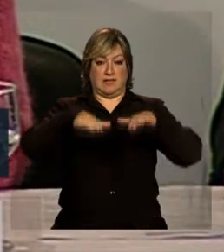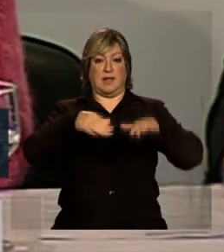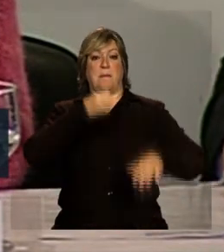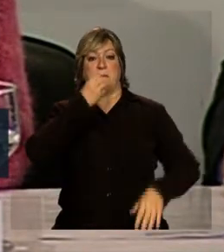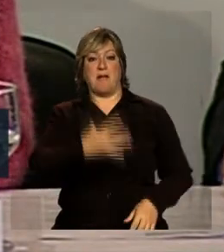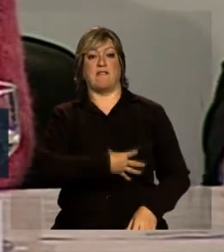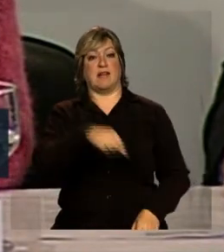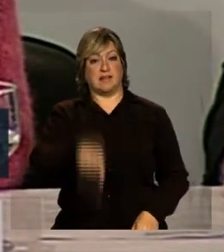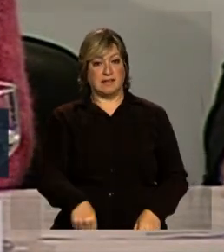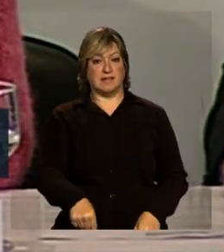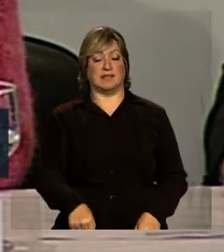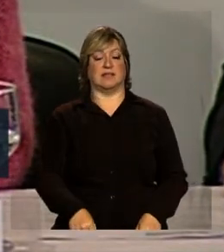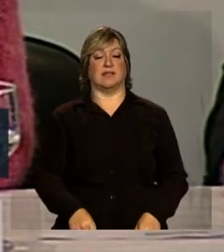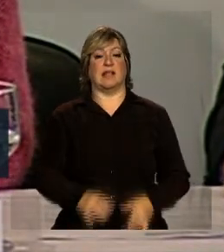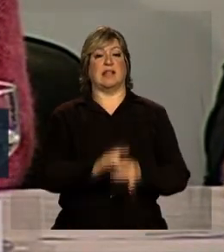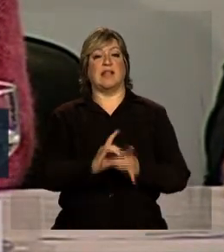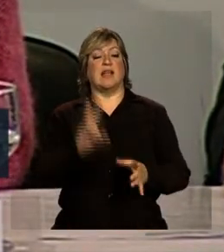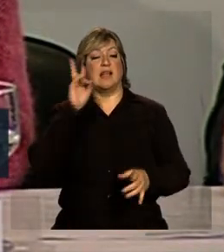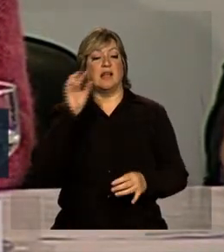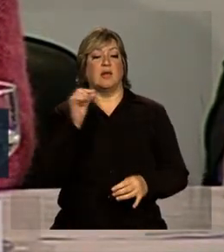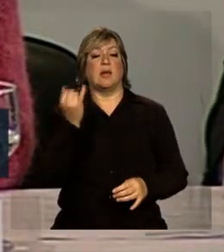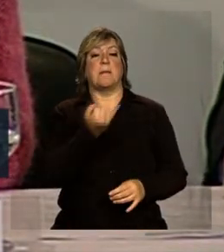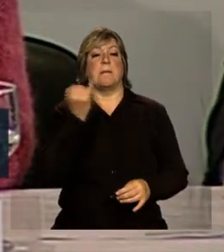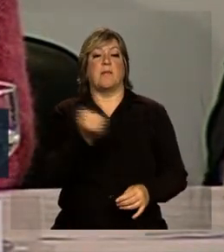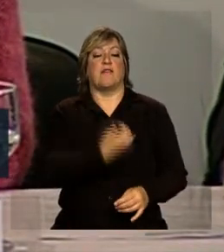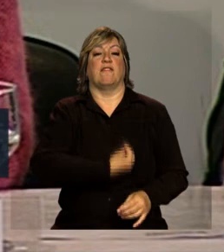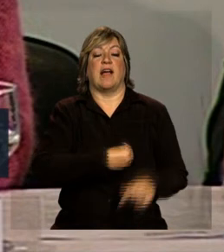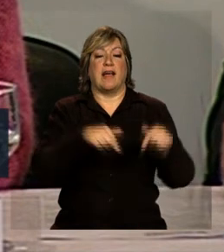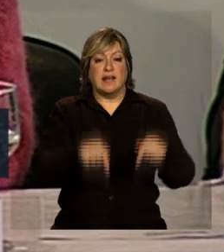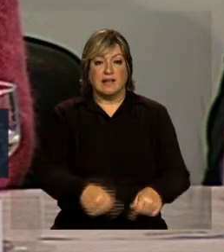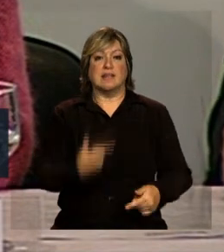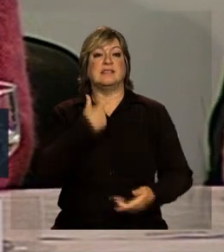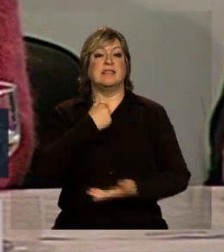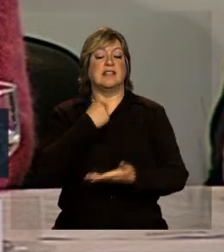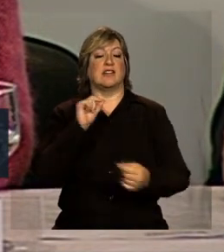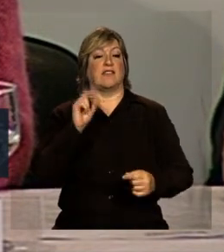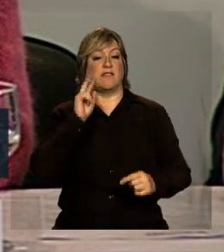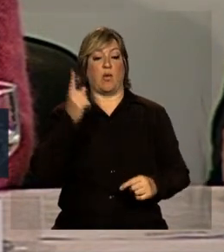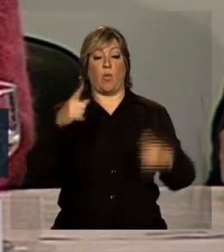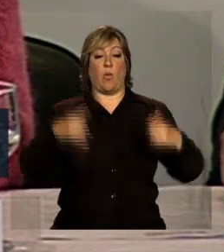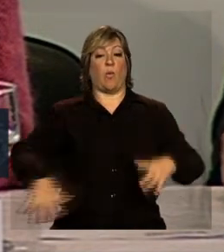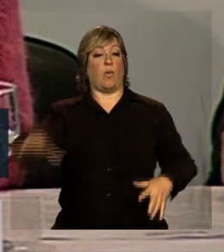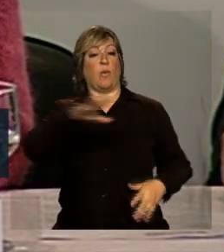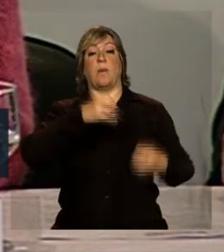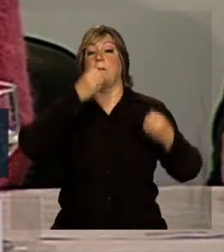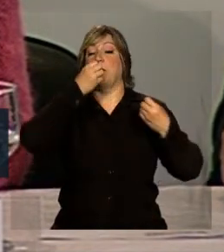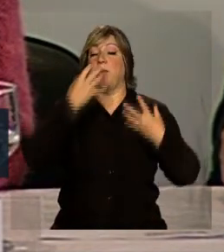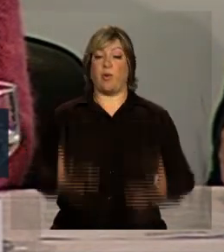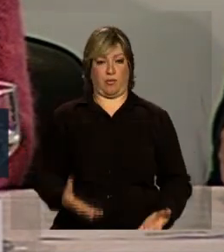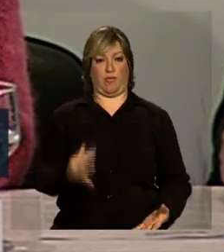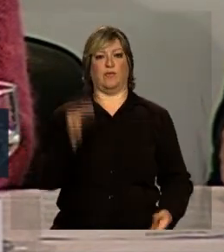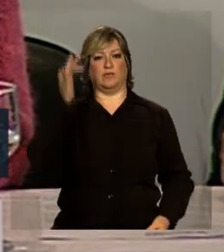futuro, deixar aqui sua marca, e desejando viver numa terra que prometesse um